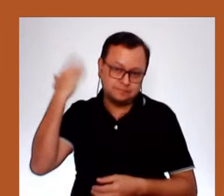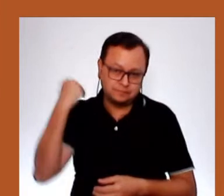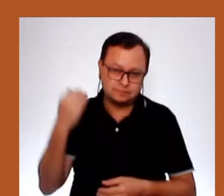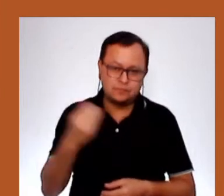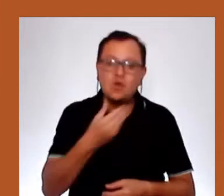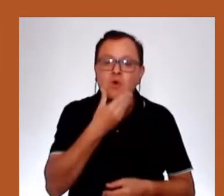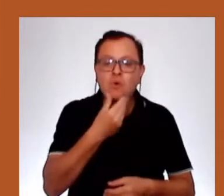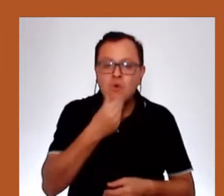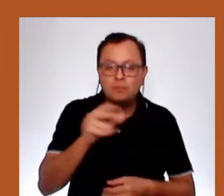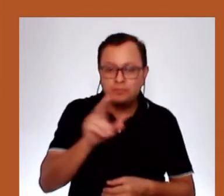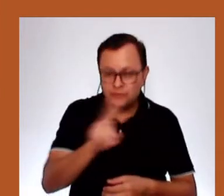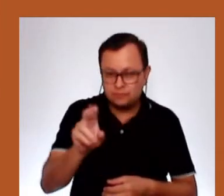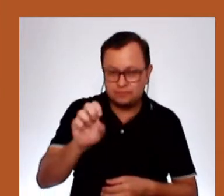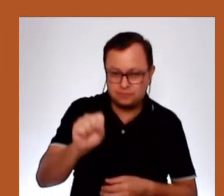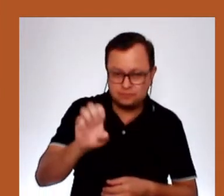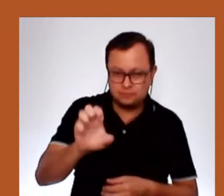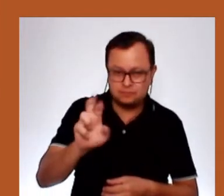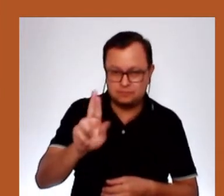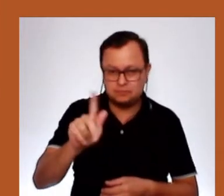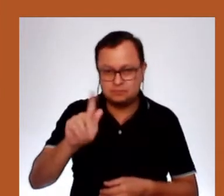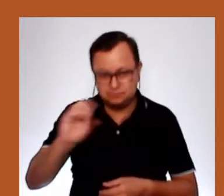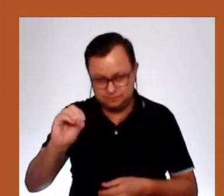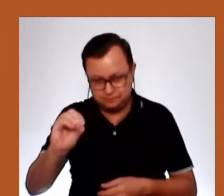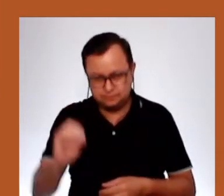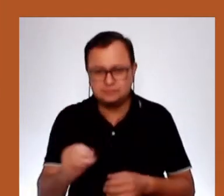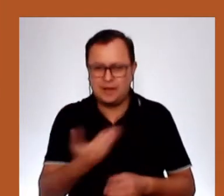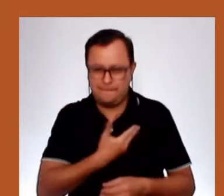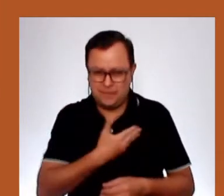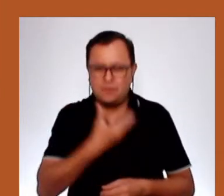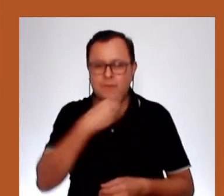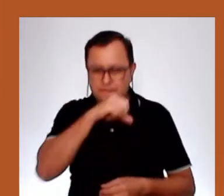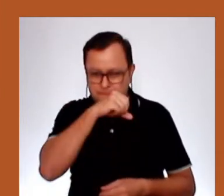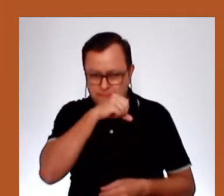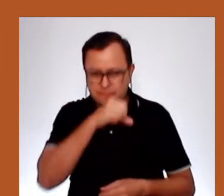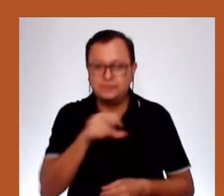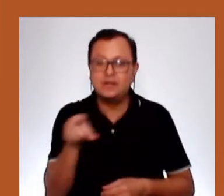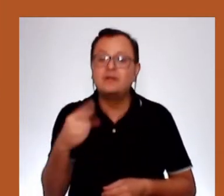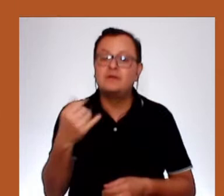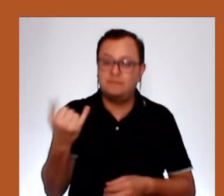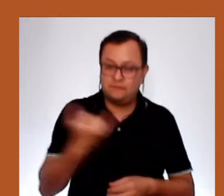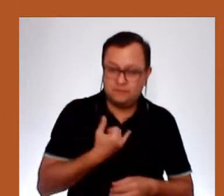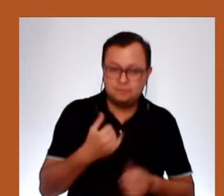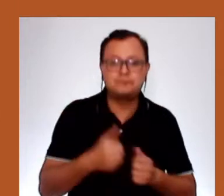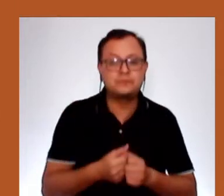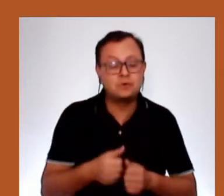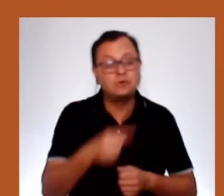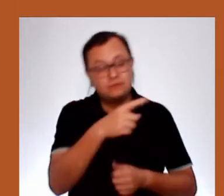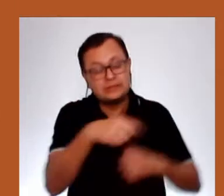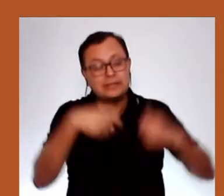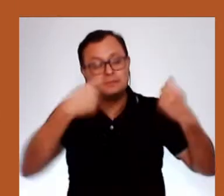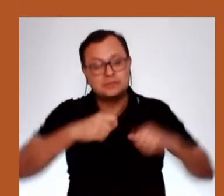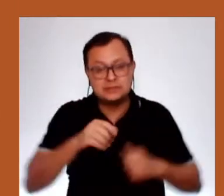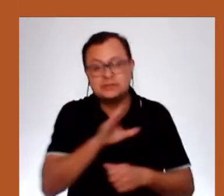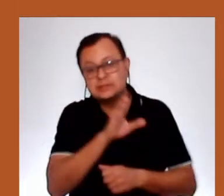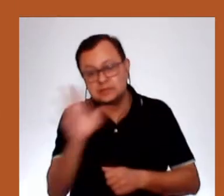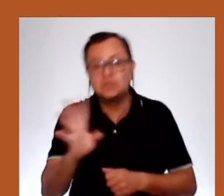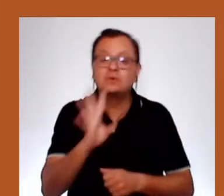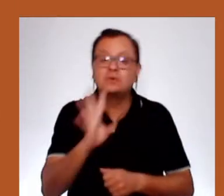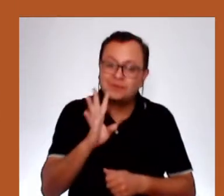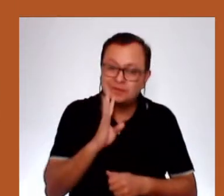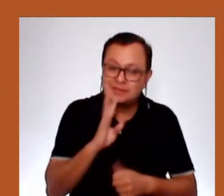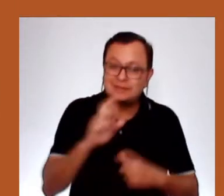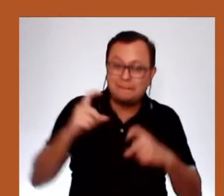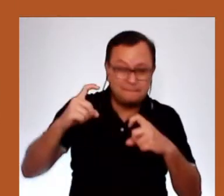um amigo do meu pai, falou, Aldalho, você precisa conhecer... uns médicos incríveis, uma equipe